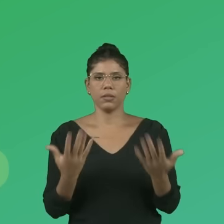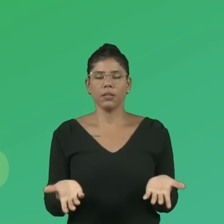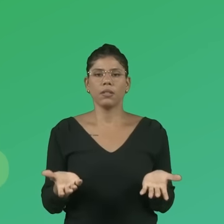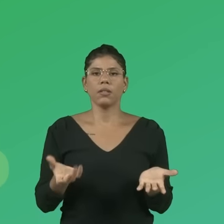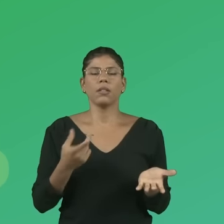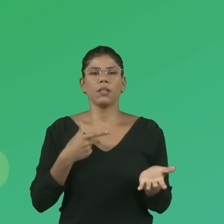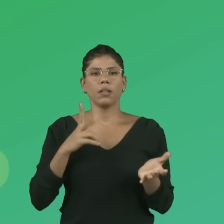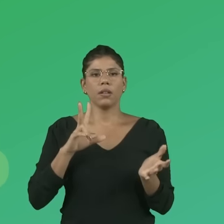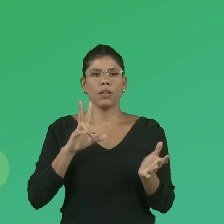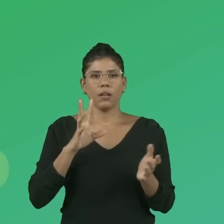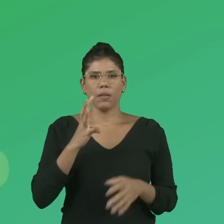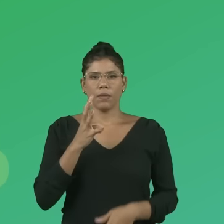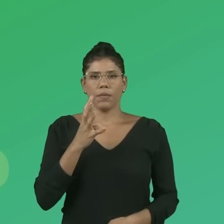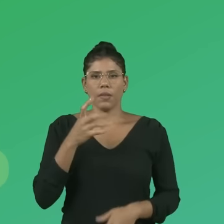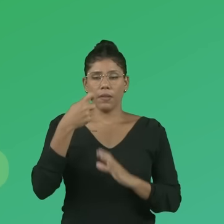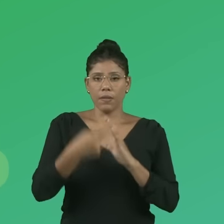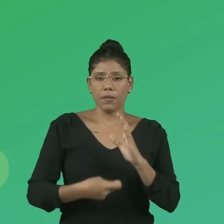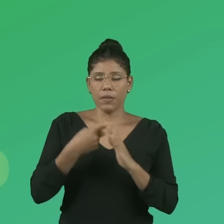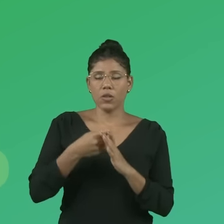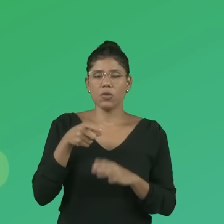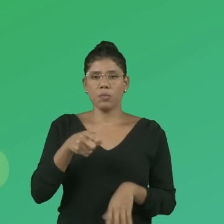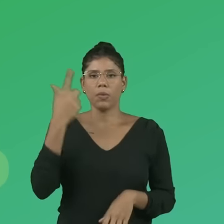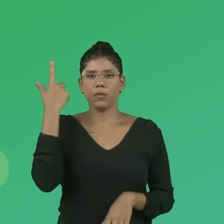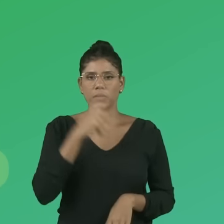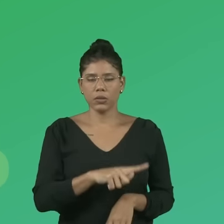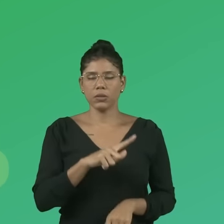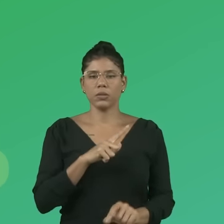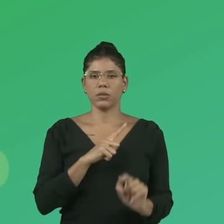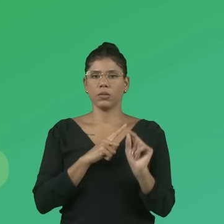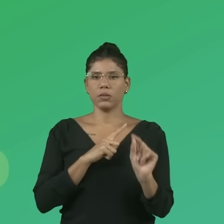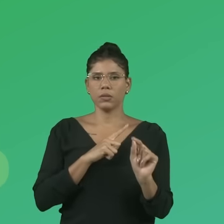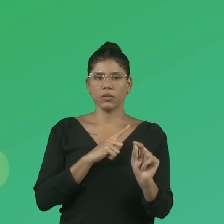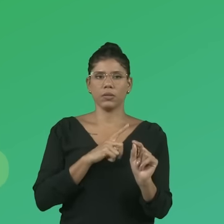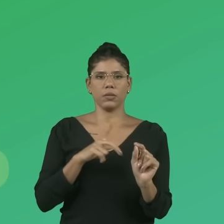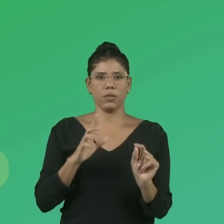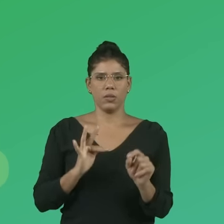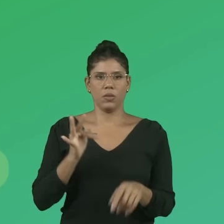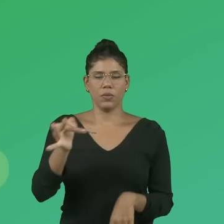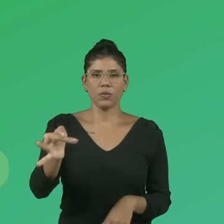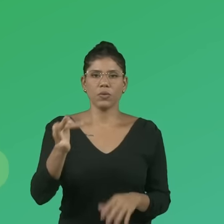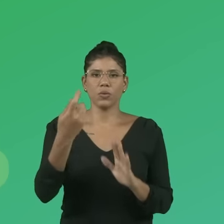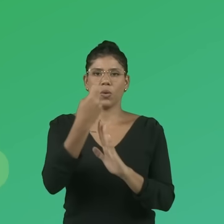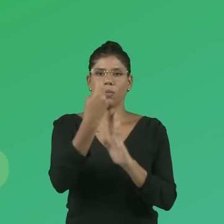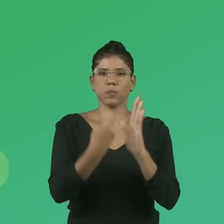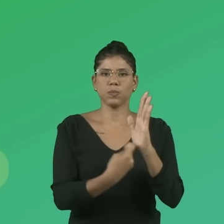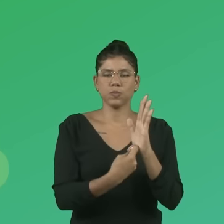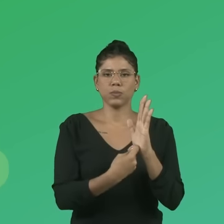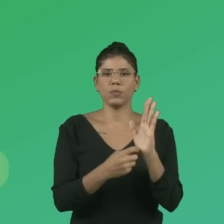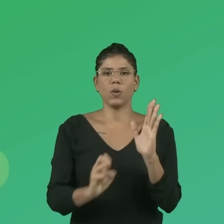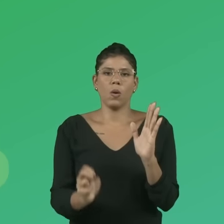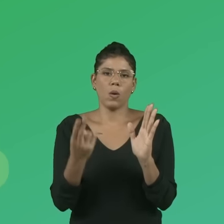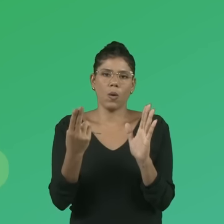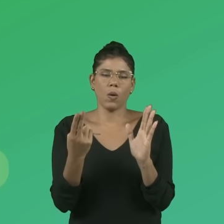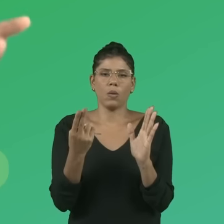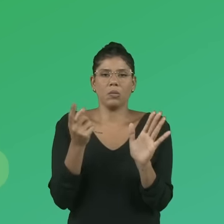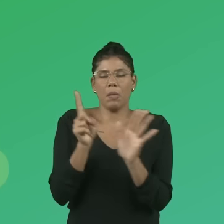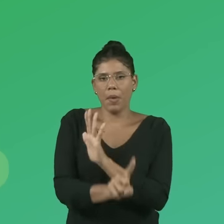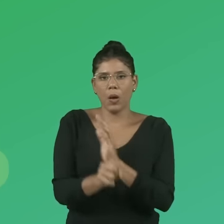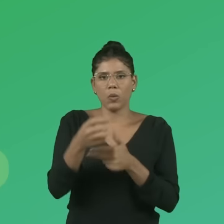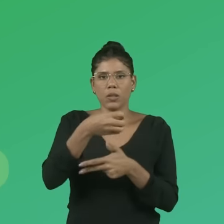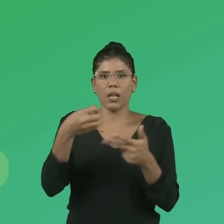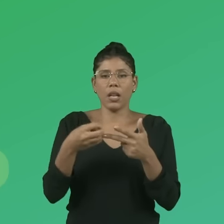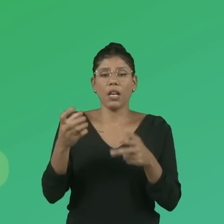falem a respeito para você se aprofundar mais e ter bagagem para no futuro, numa futura redação, numa futura questão de Enem,